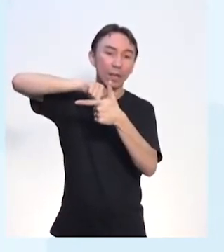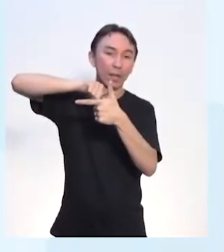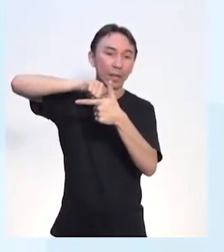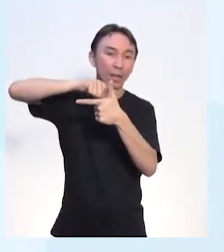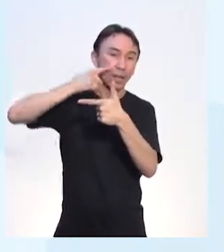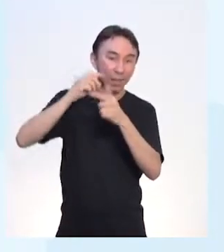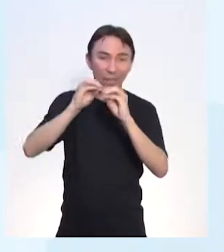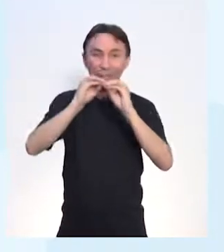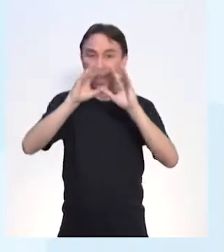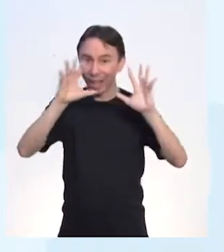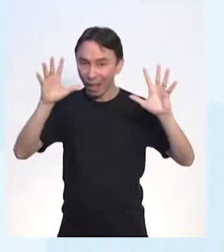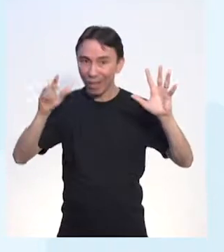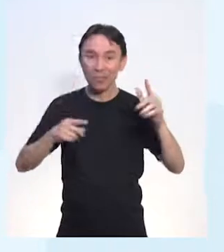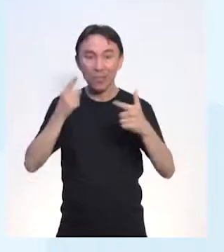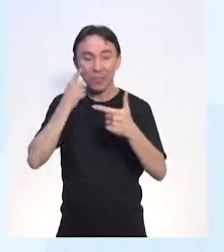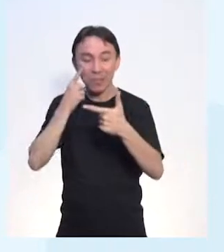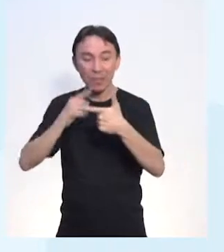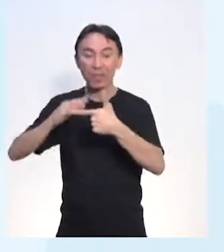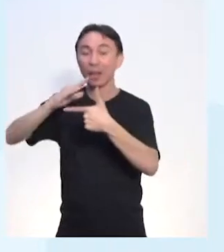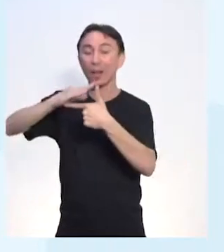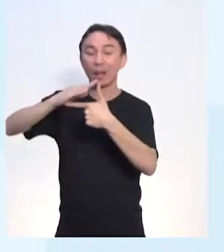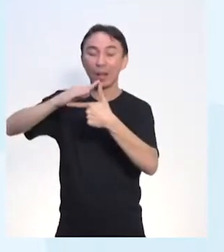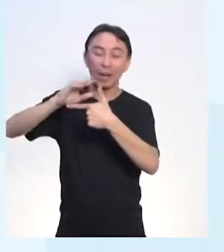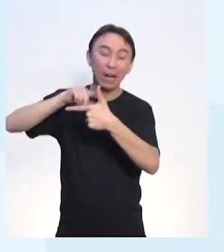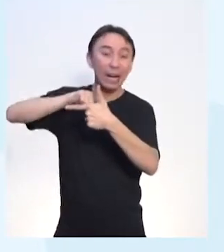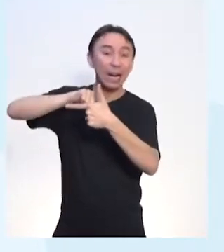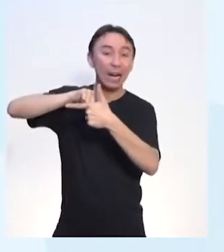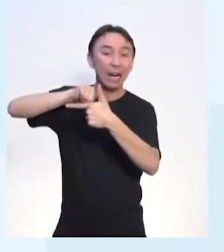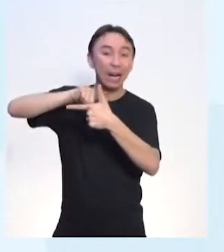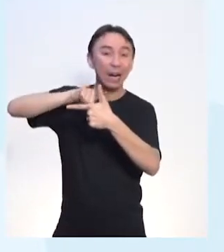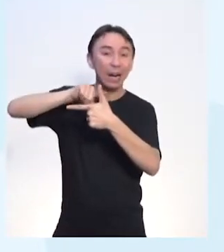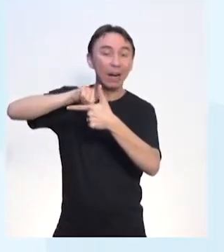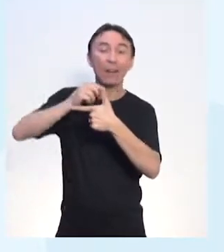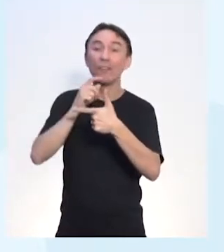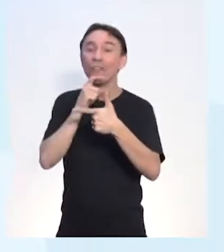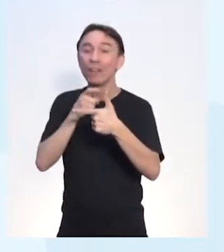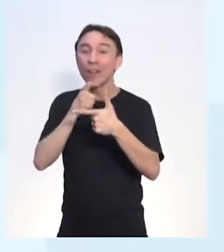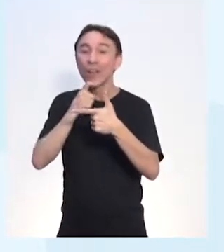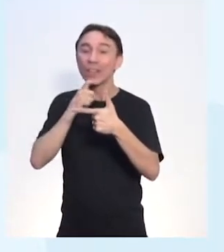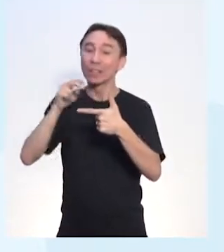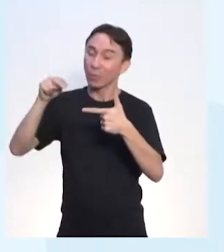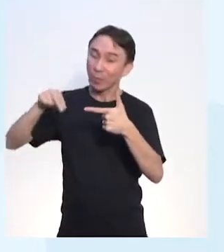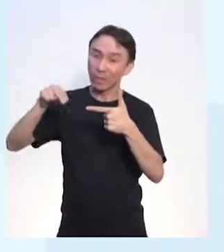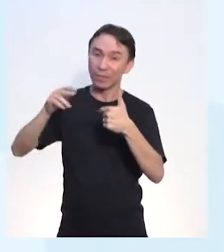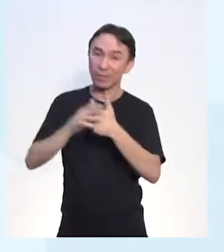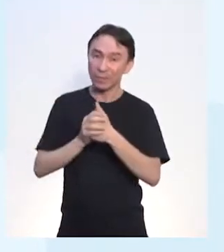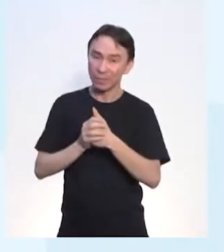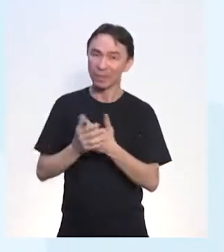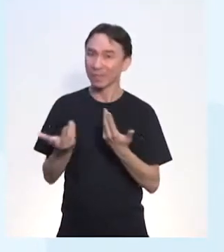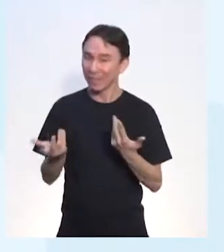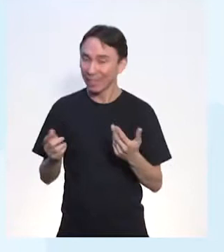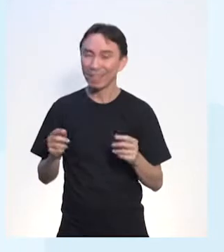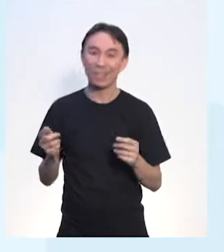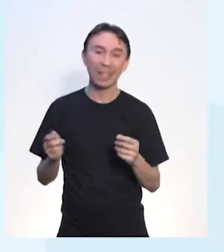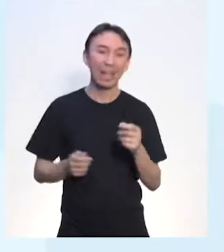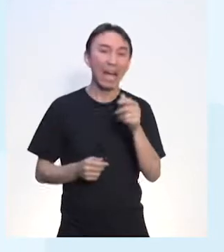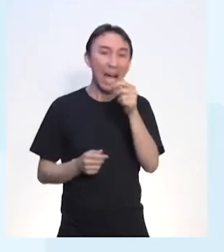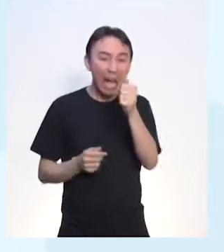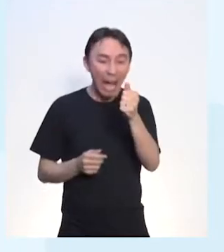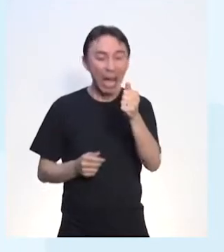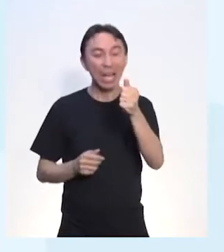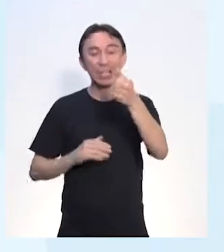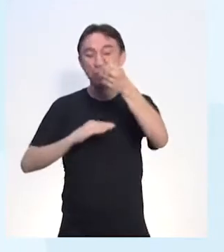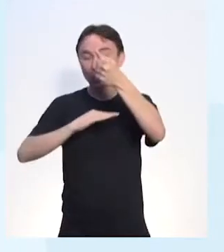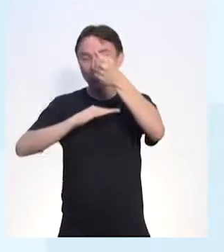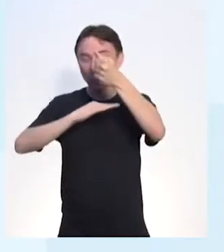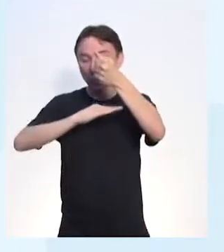o cateto menor no triângulo verde, que é o N. Então, a relação vai ficar A sobre C, que